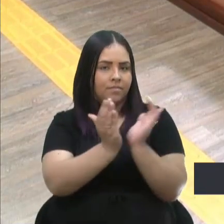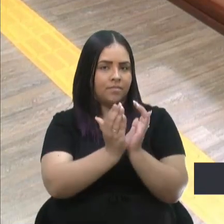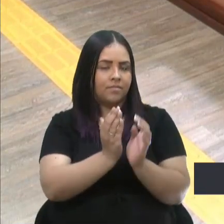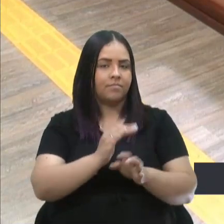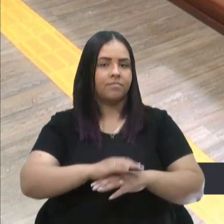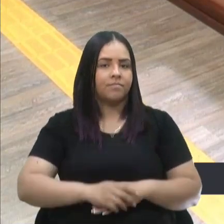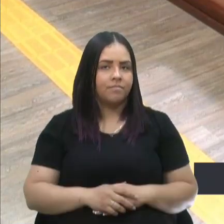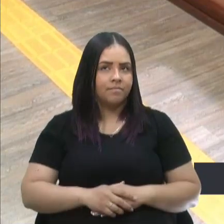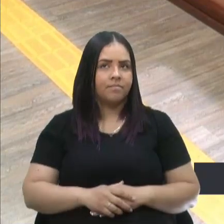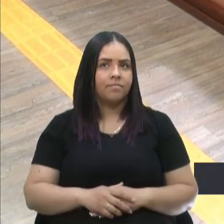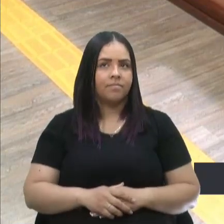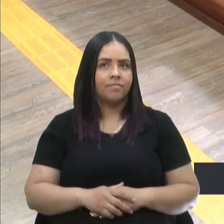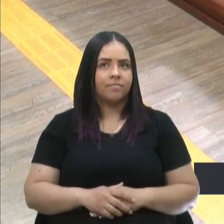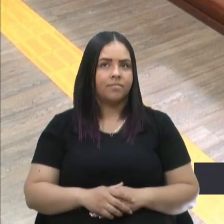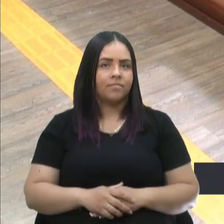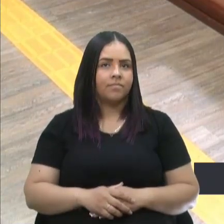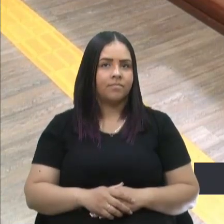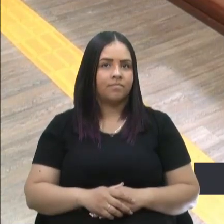eu